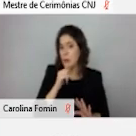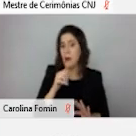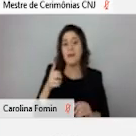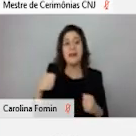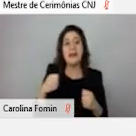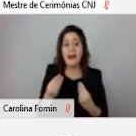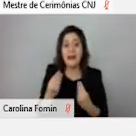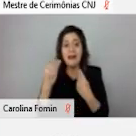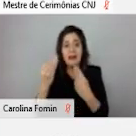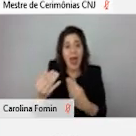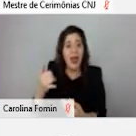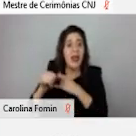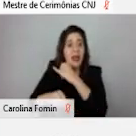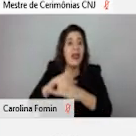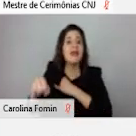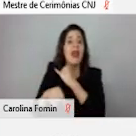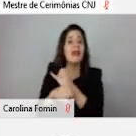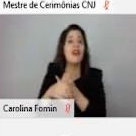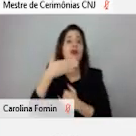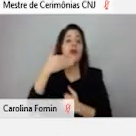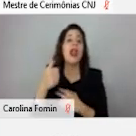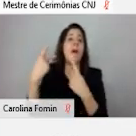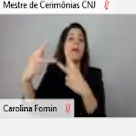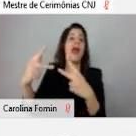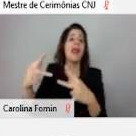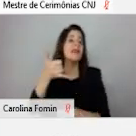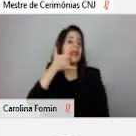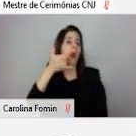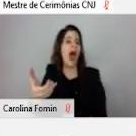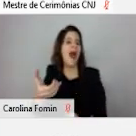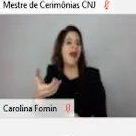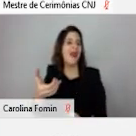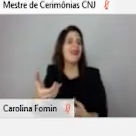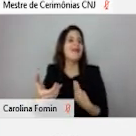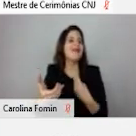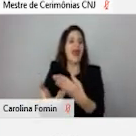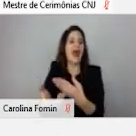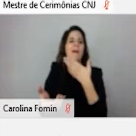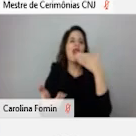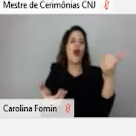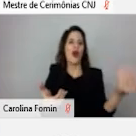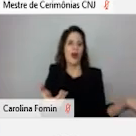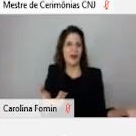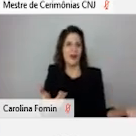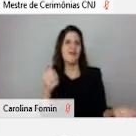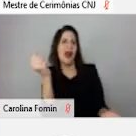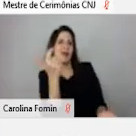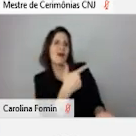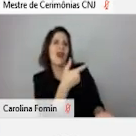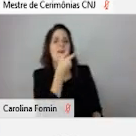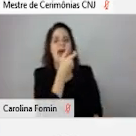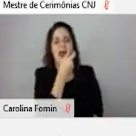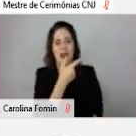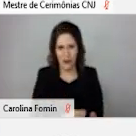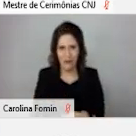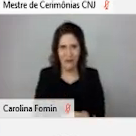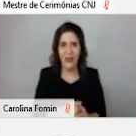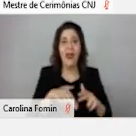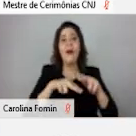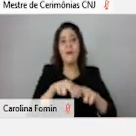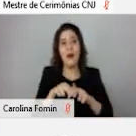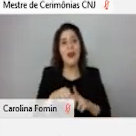que o indivíduo tem, por exemplo, hoje em dia? E aqui, de novo, isso tudo permite uma medicina diferenciada. Outro detalhe